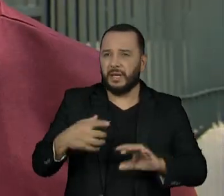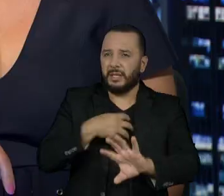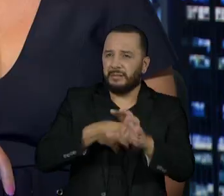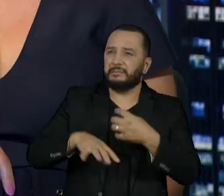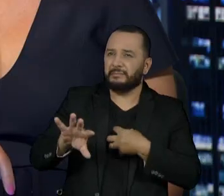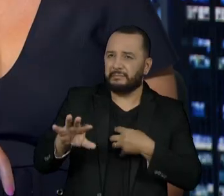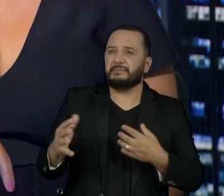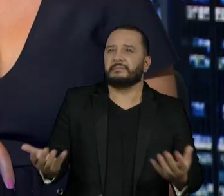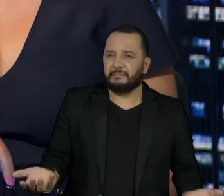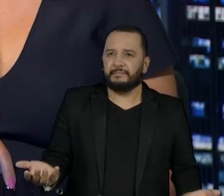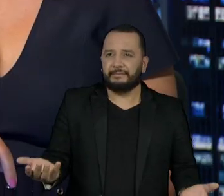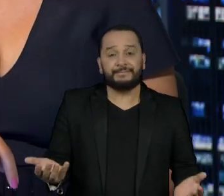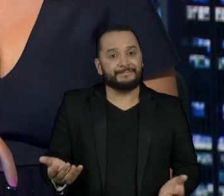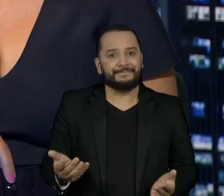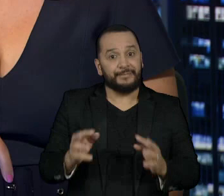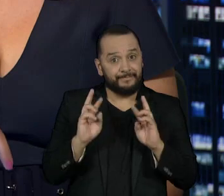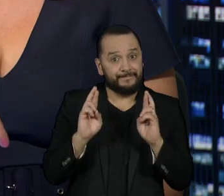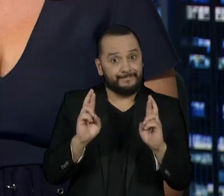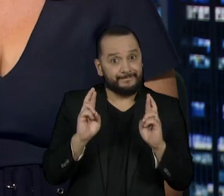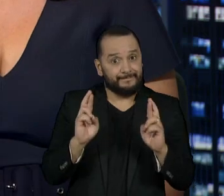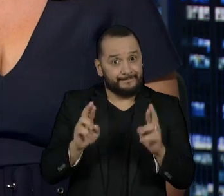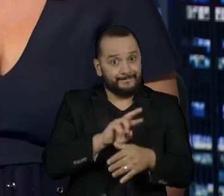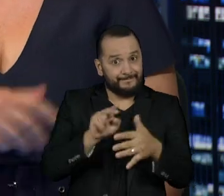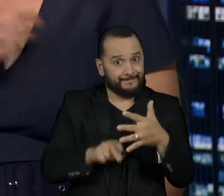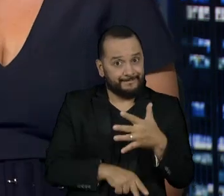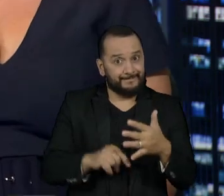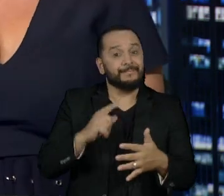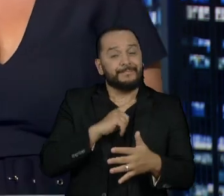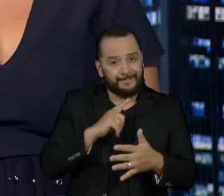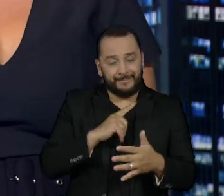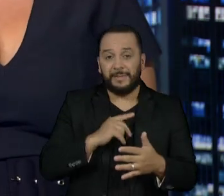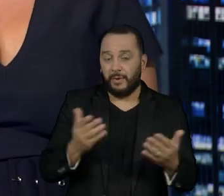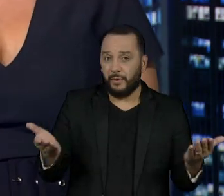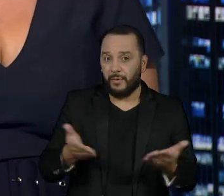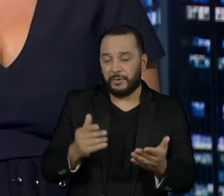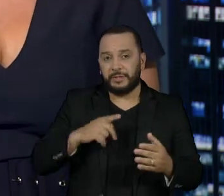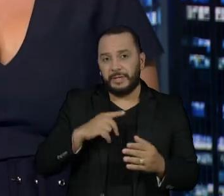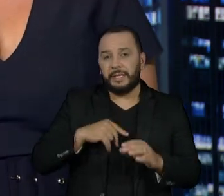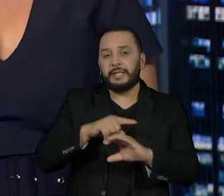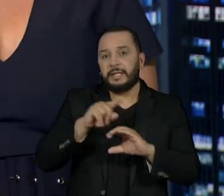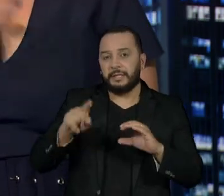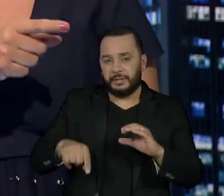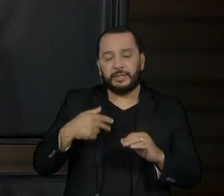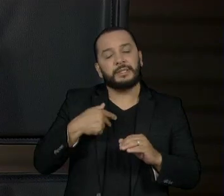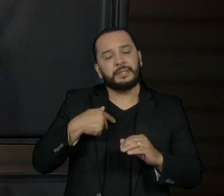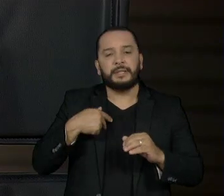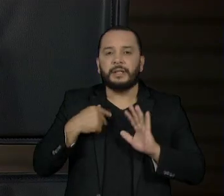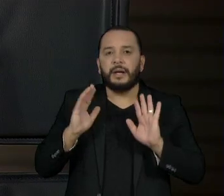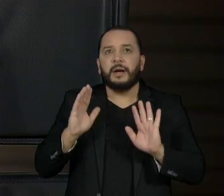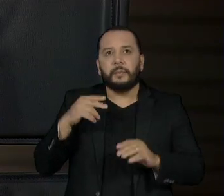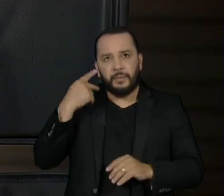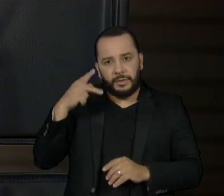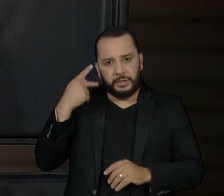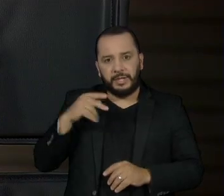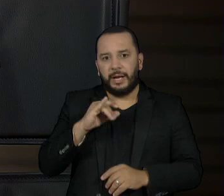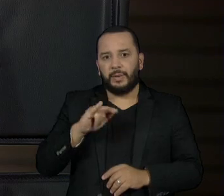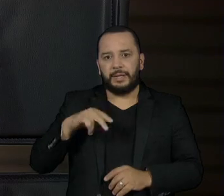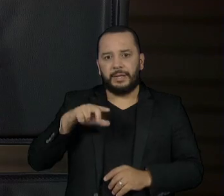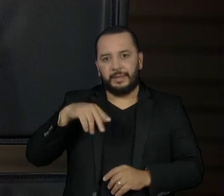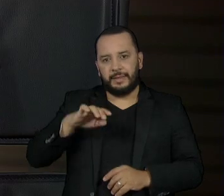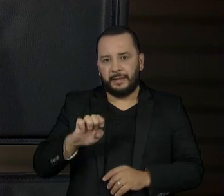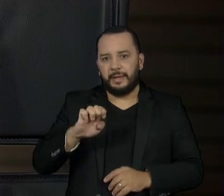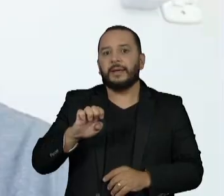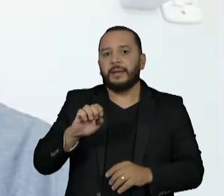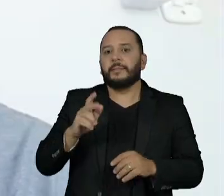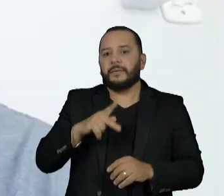humanidade. Muitas expectativas aí. Nós recebemos para a nossa conversa os cientistas políticos Carolina Pavese, professora da